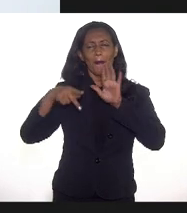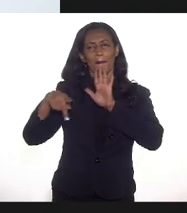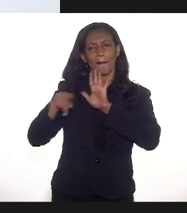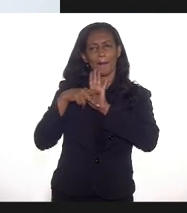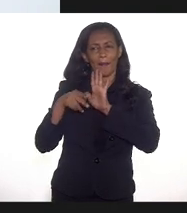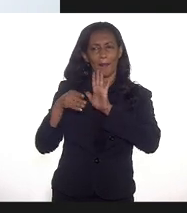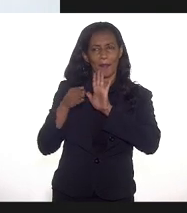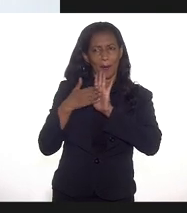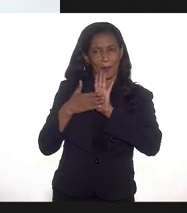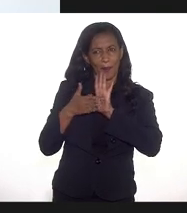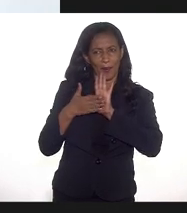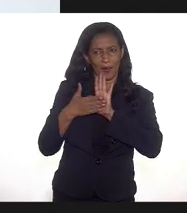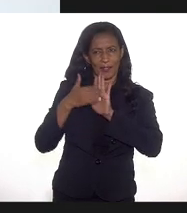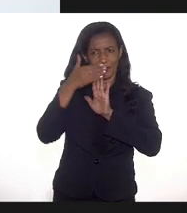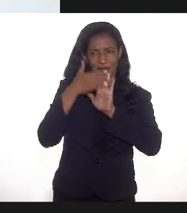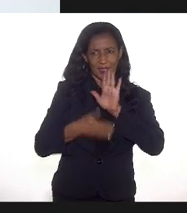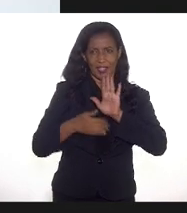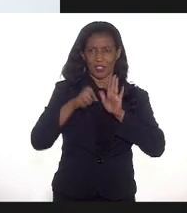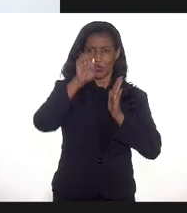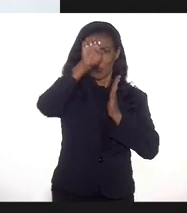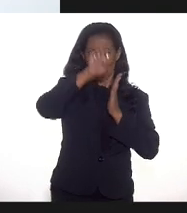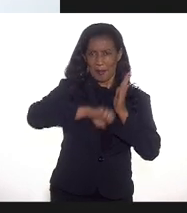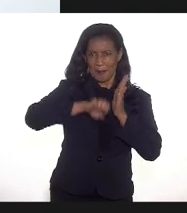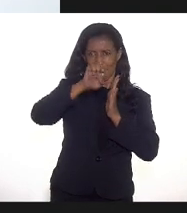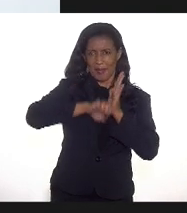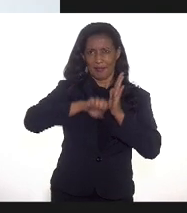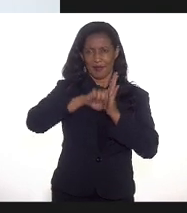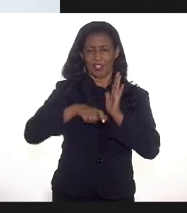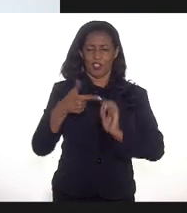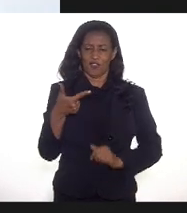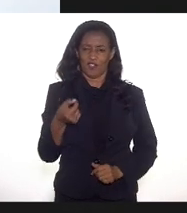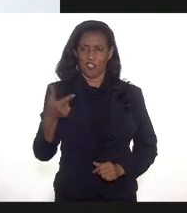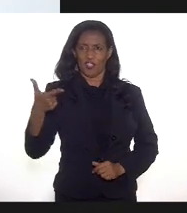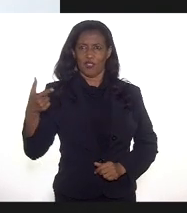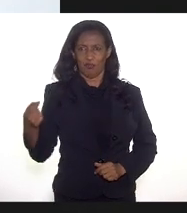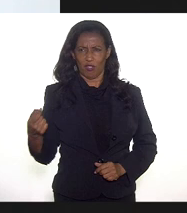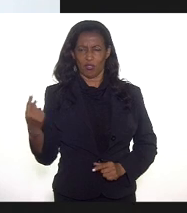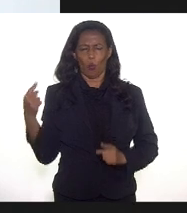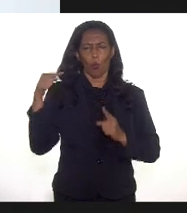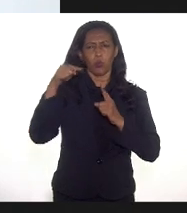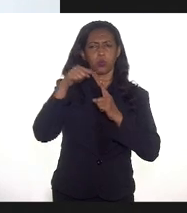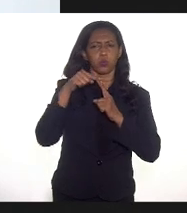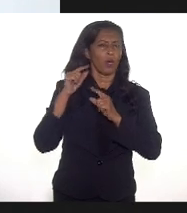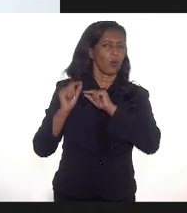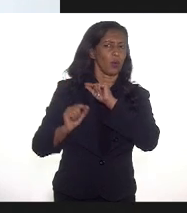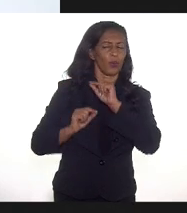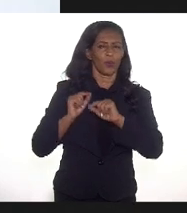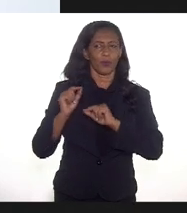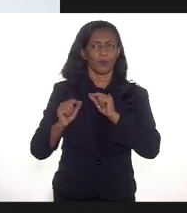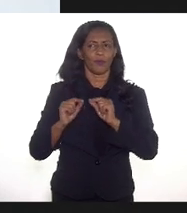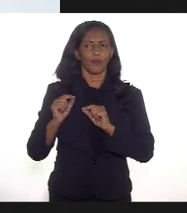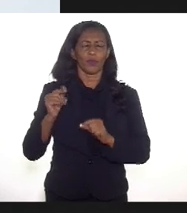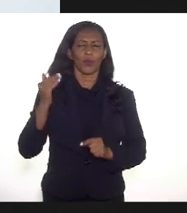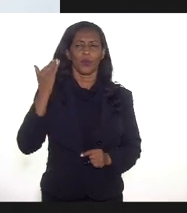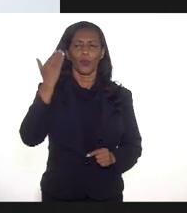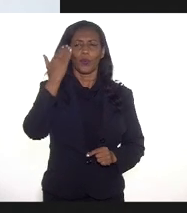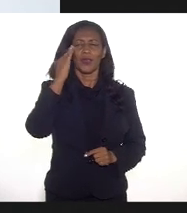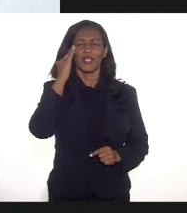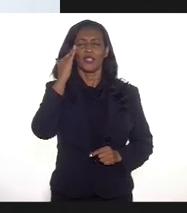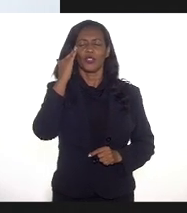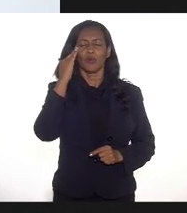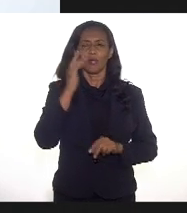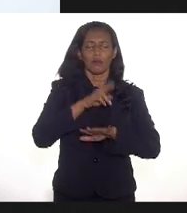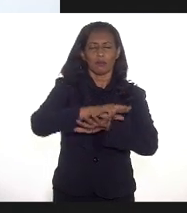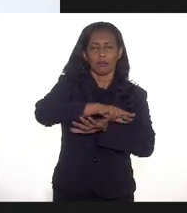emenda constitucional 49 de 2020, objetivando a superação de entendimentos